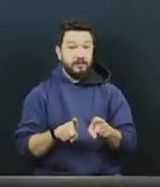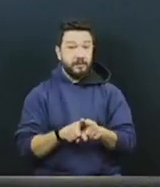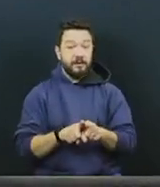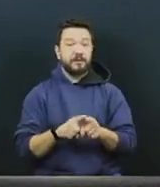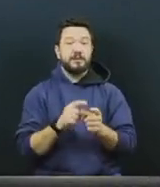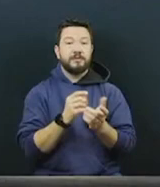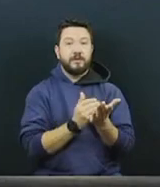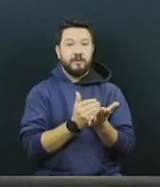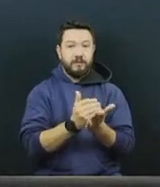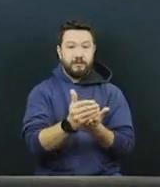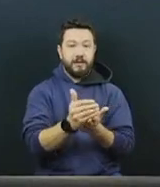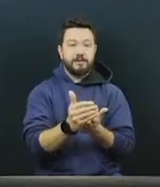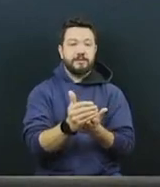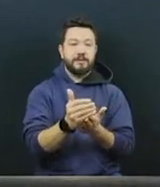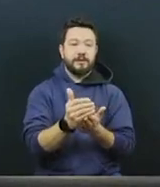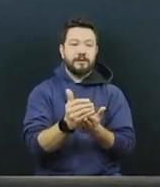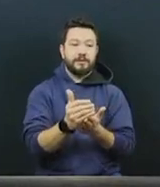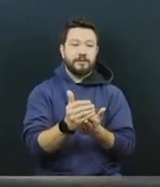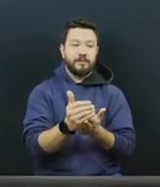21 de julho,